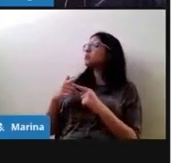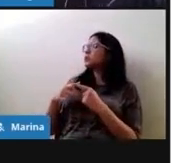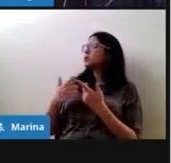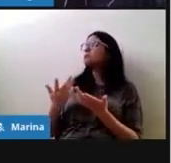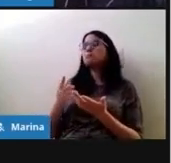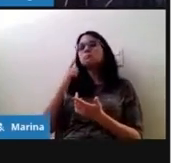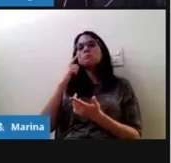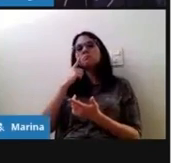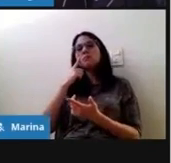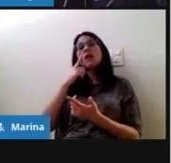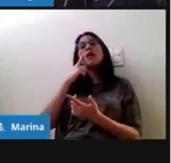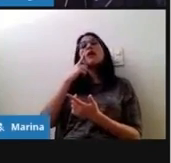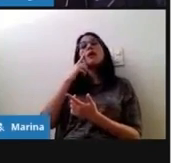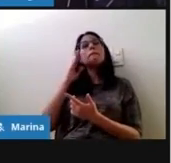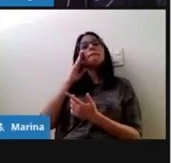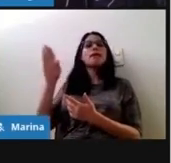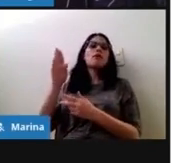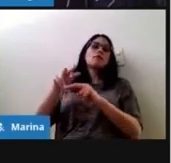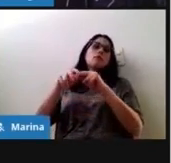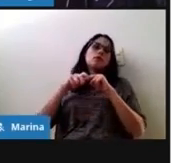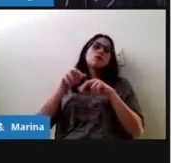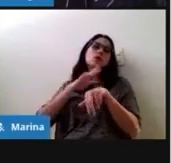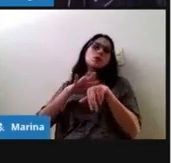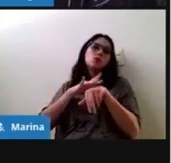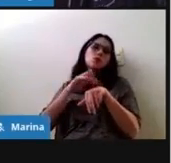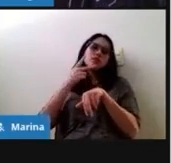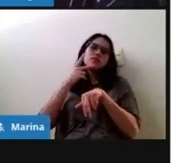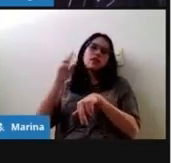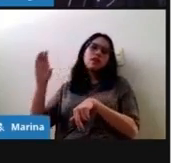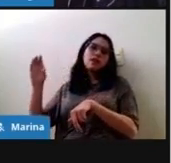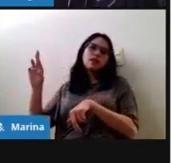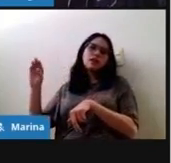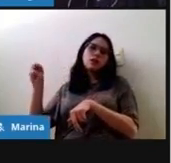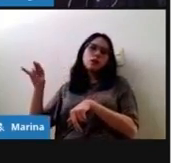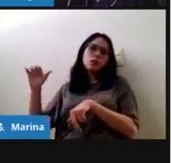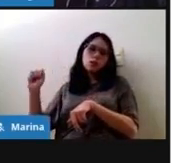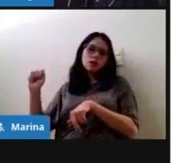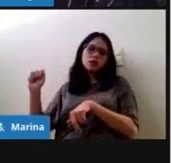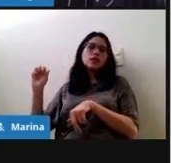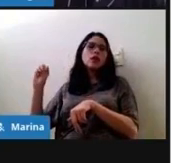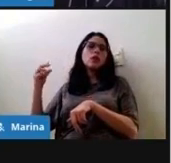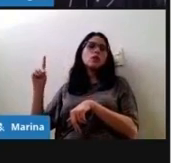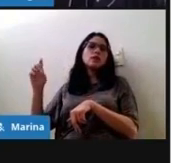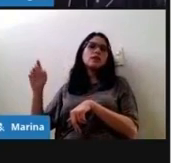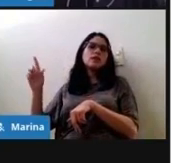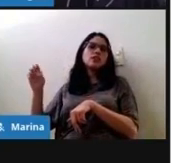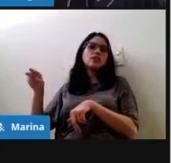ser agora as chamadas doenças crônico-degenerativas, como exemplo,